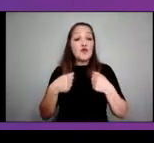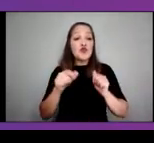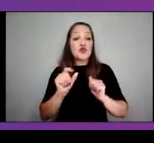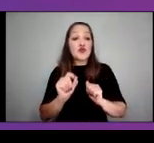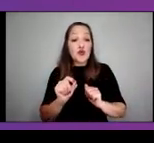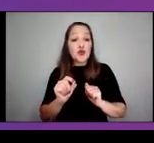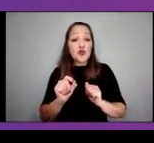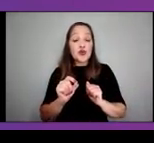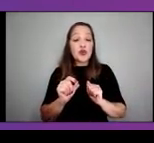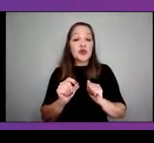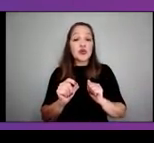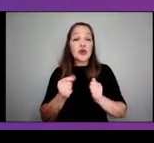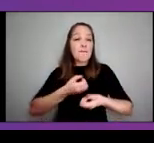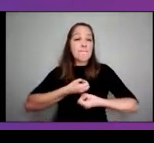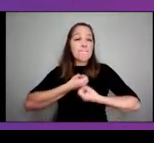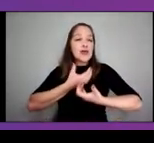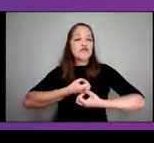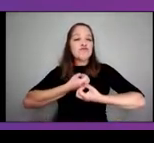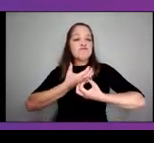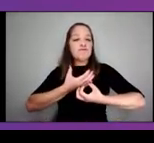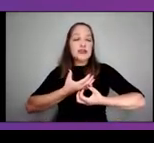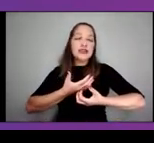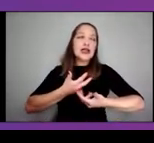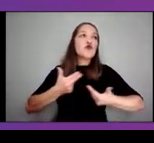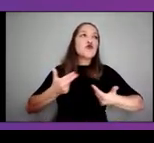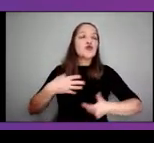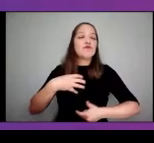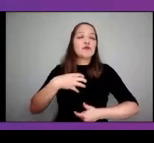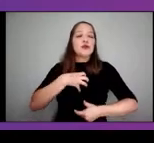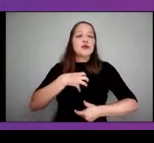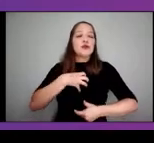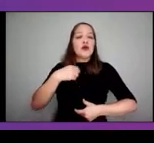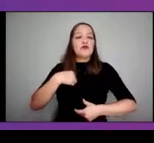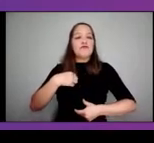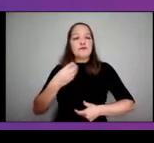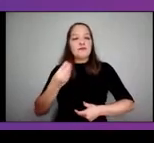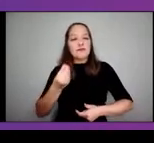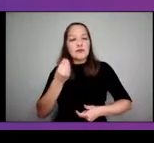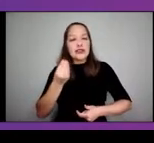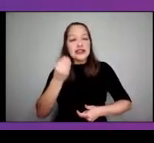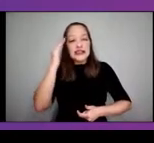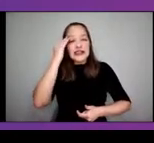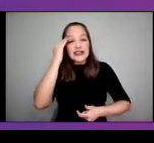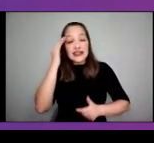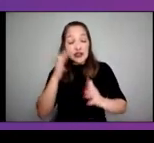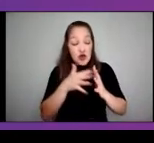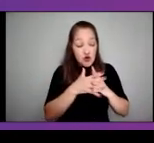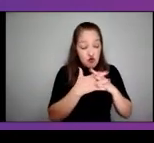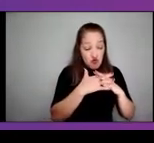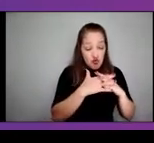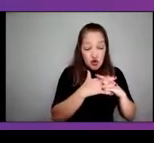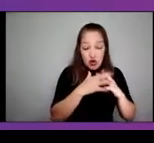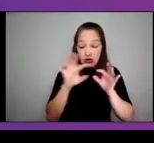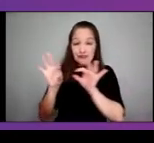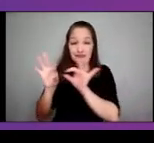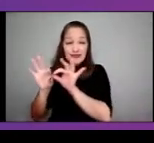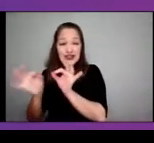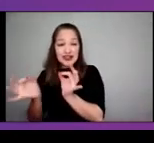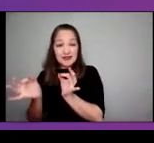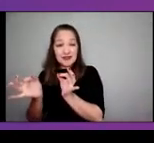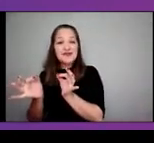manifestar aquilo que me tocou no sentido da de entender do complexo ao simples na verdade saber que o o simples